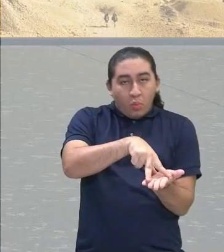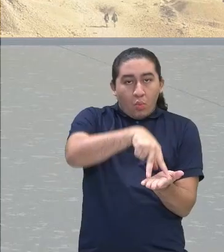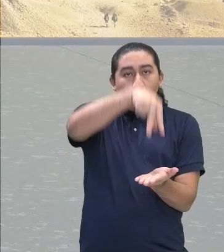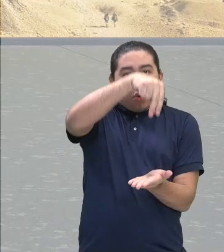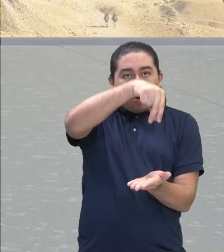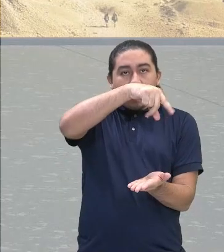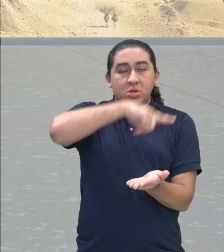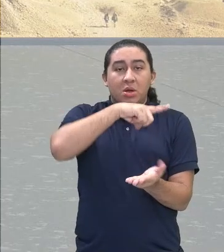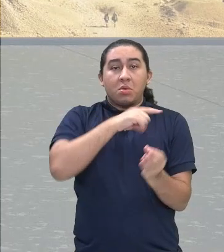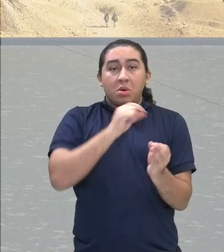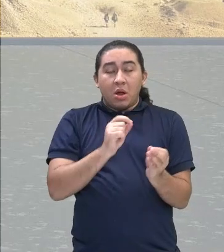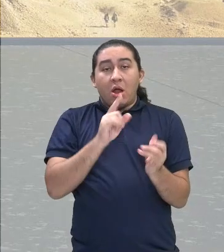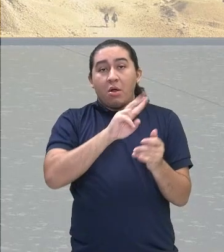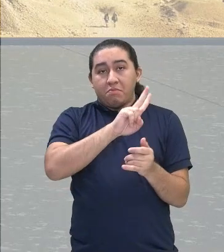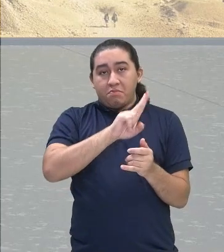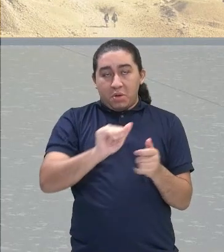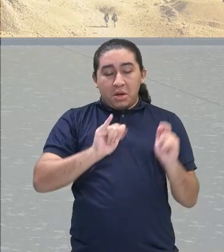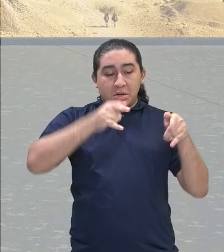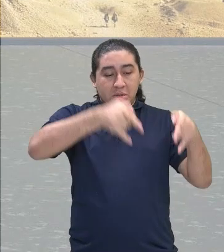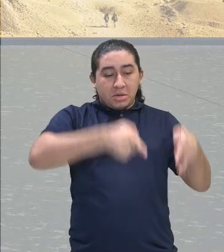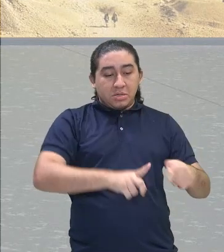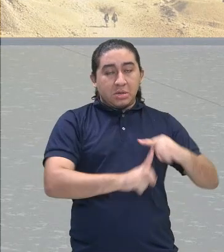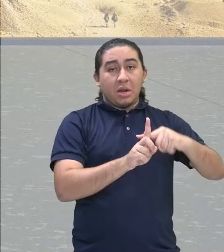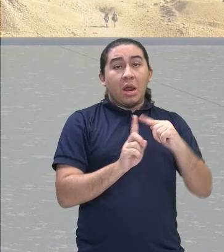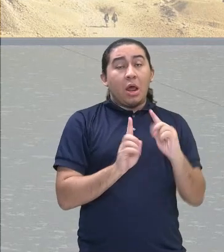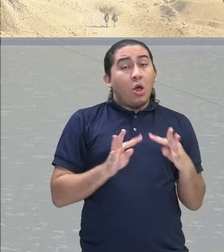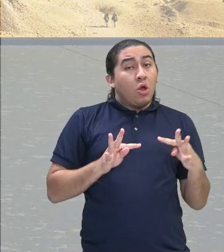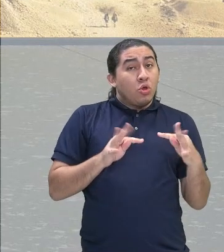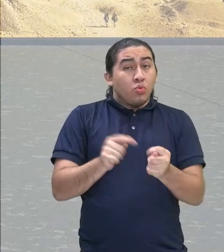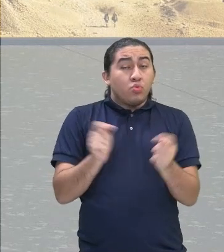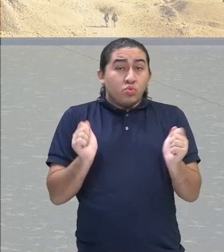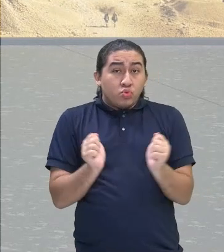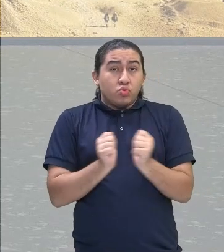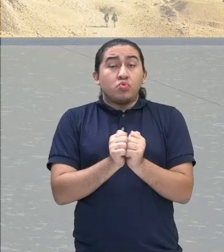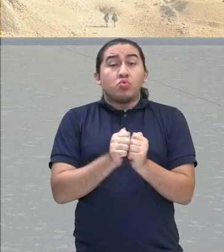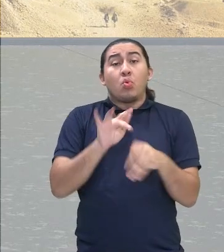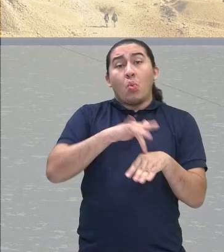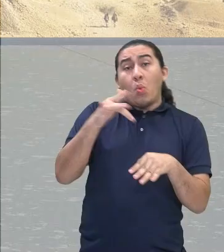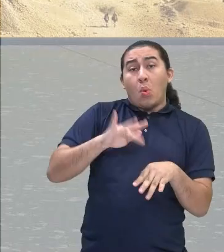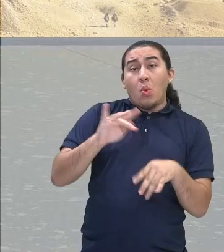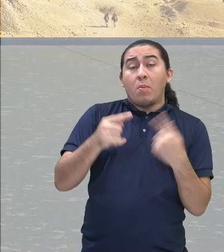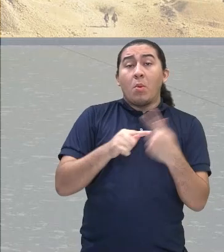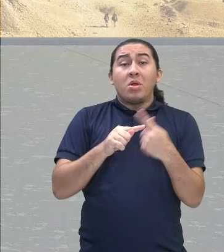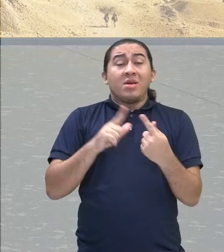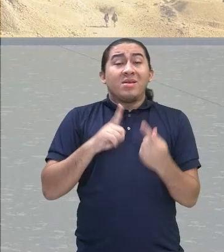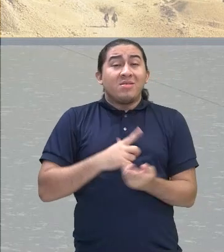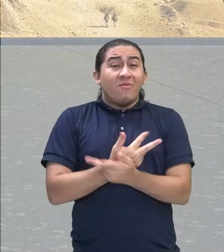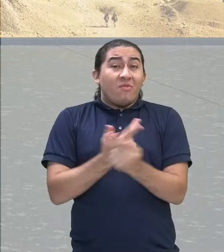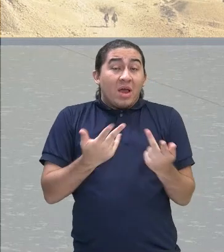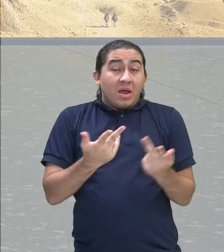ele. E havia várias câmaras falsas, porque havia muitos saqueadores. Então, havia uma